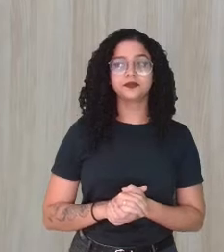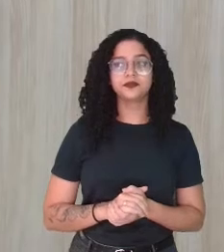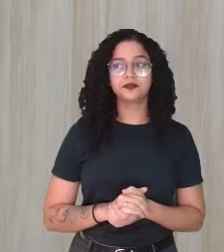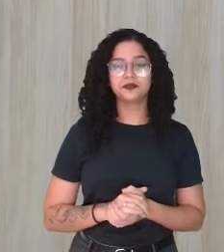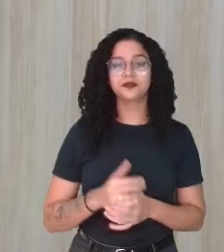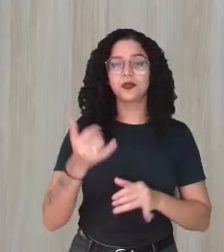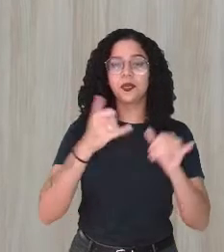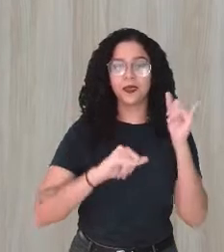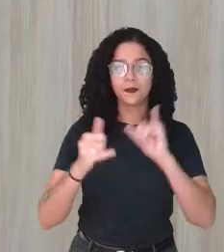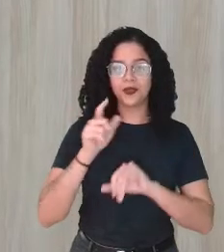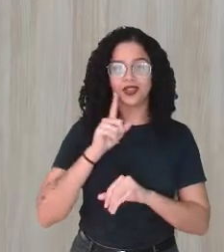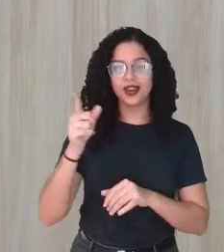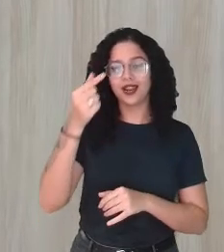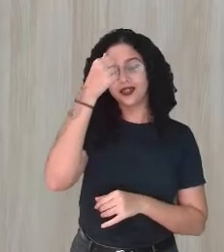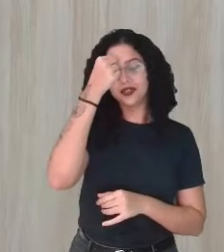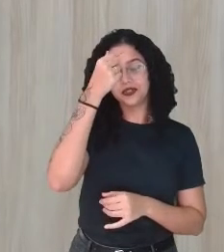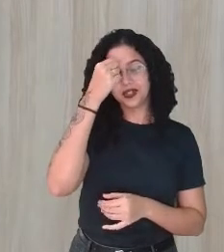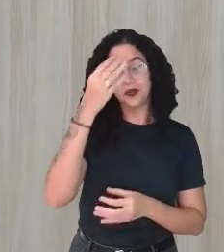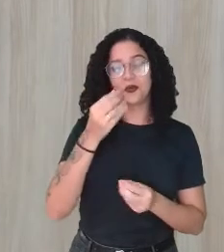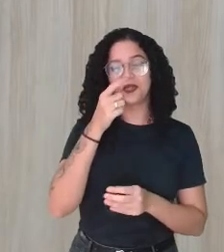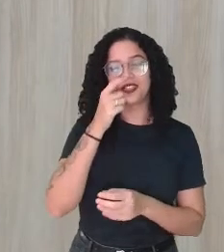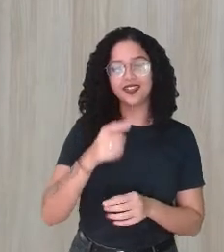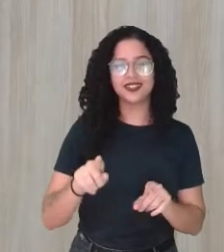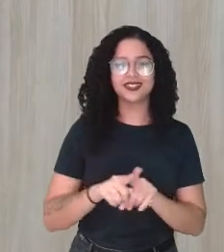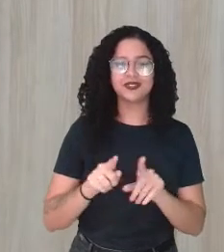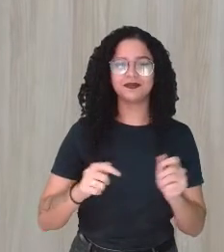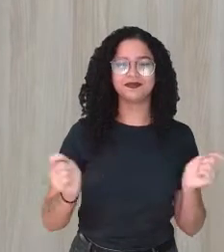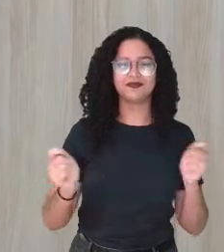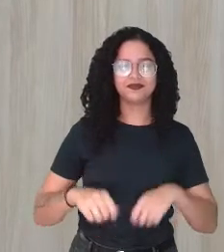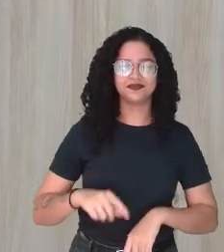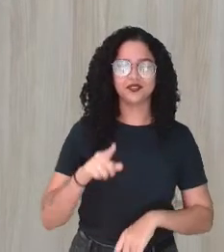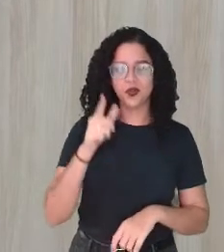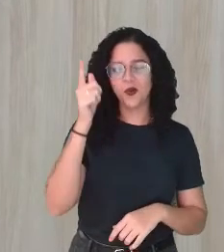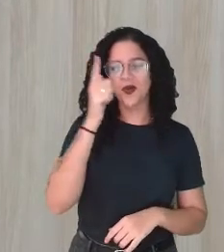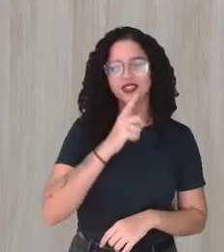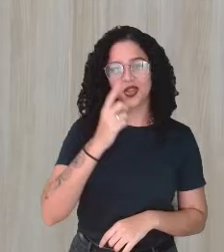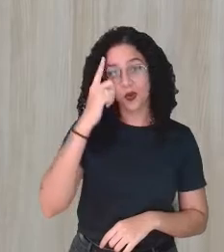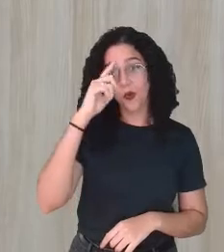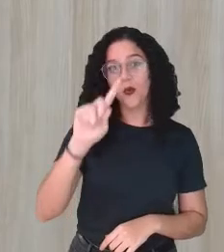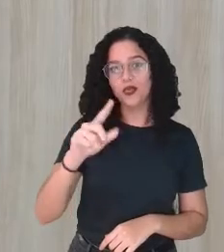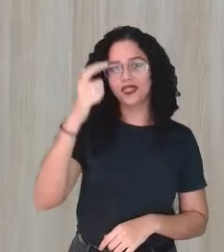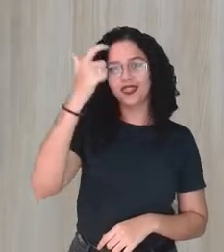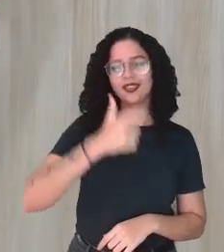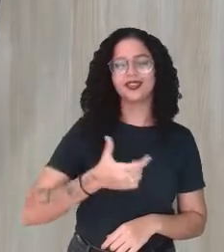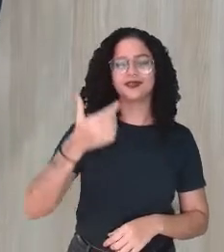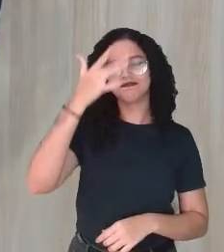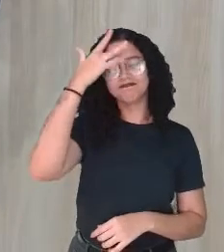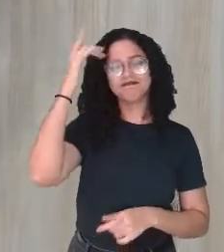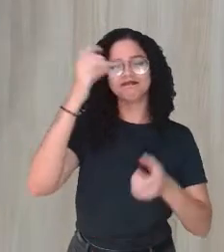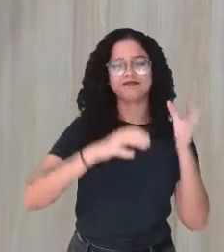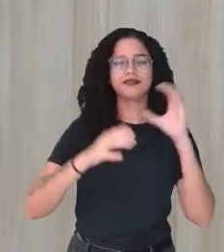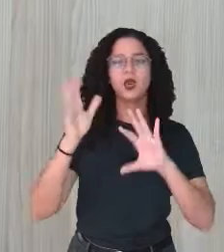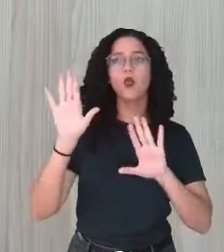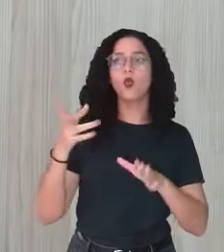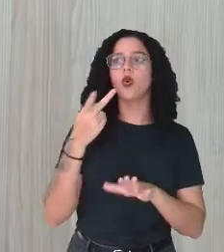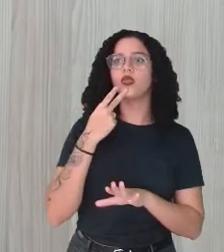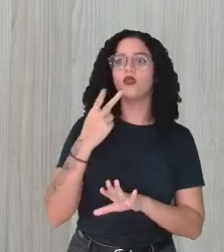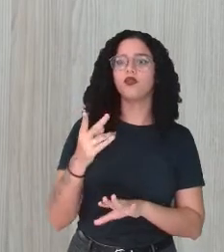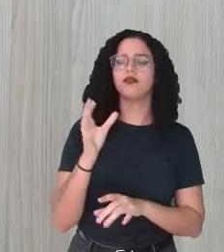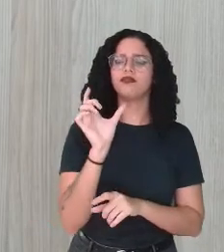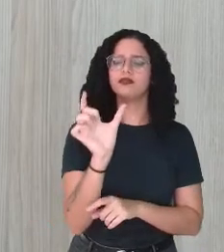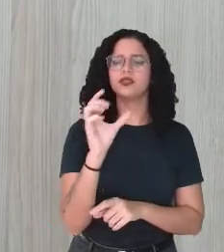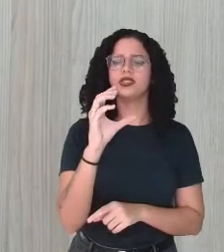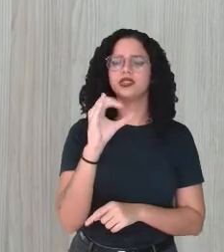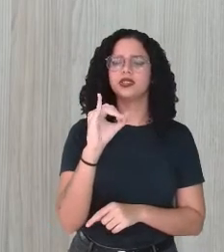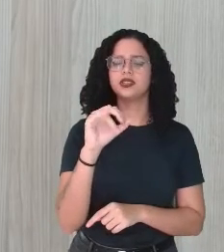e com muito interesse e disposição, né, você consegue um dia virar um cientista, tá? E quando a gente fala